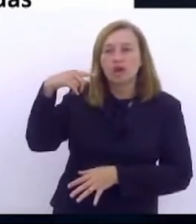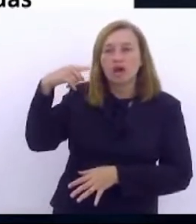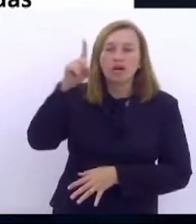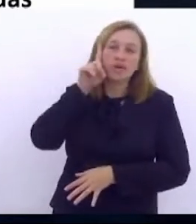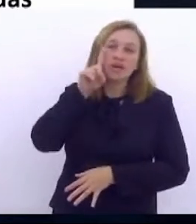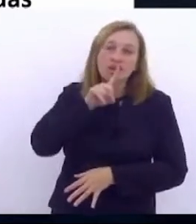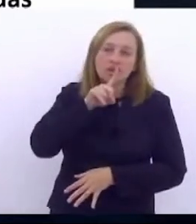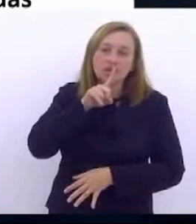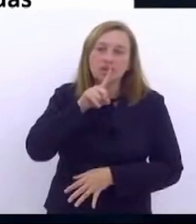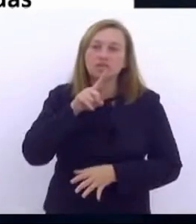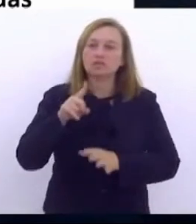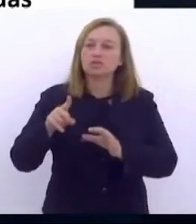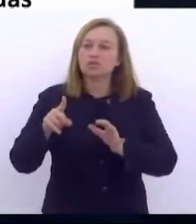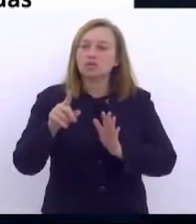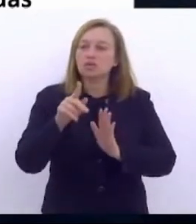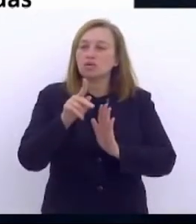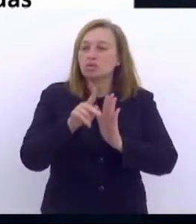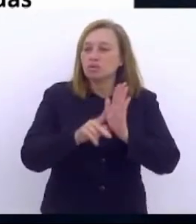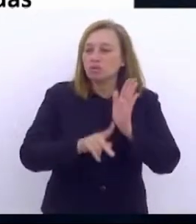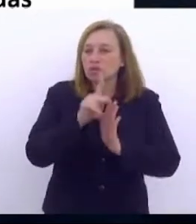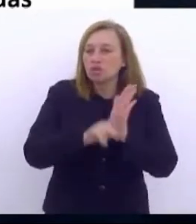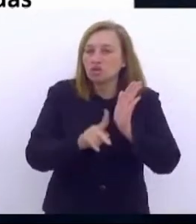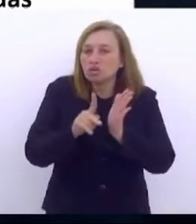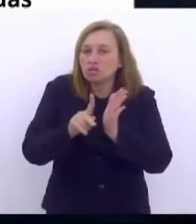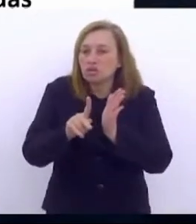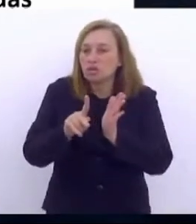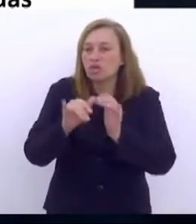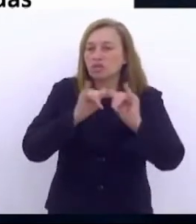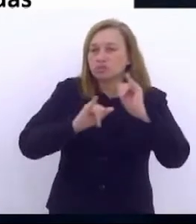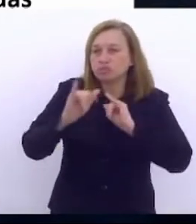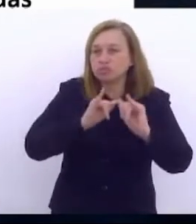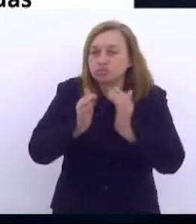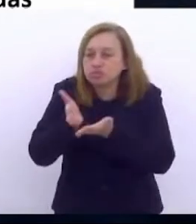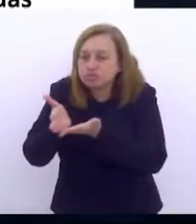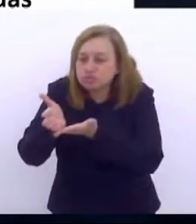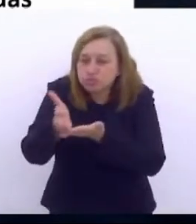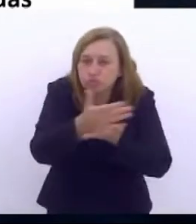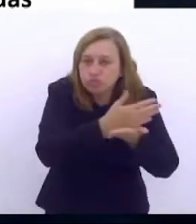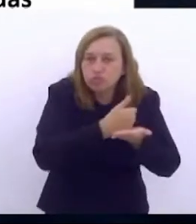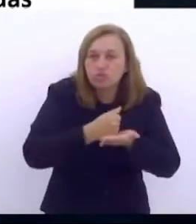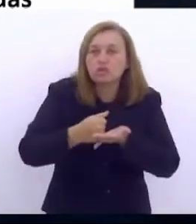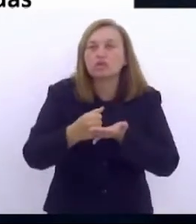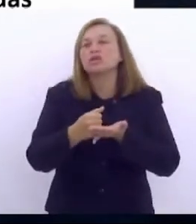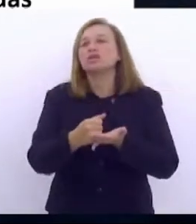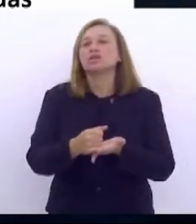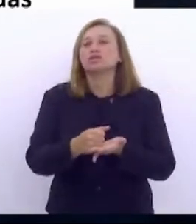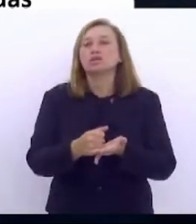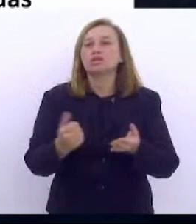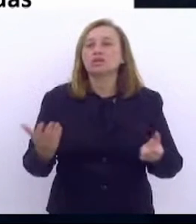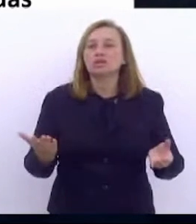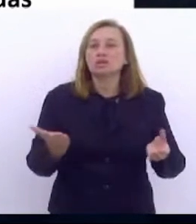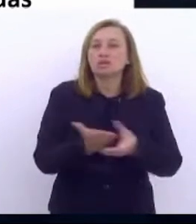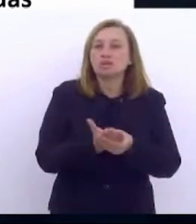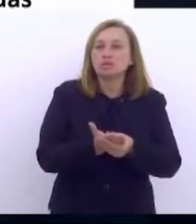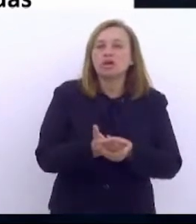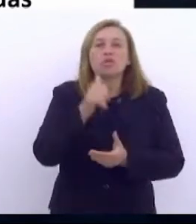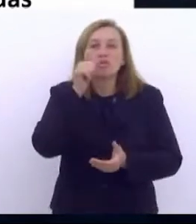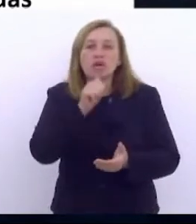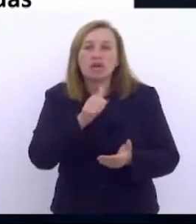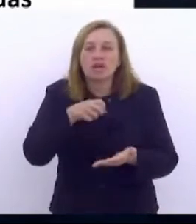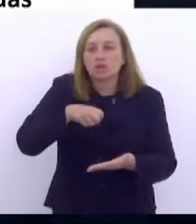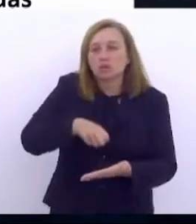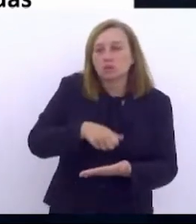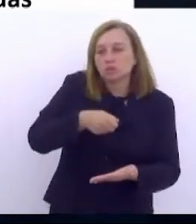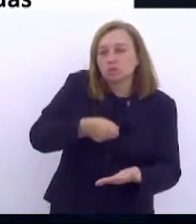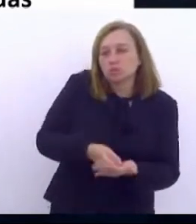só depoimentos documentados, casos, decisões judiciais ou notícias comprovaram casos de mulheres